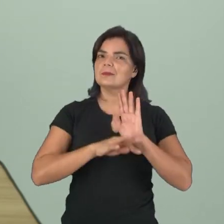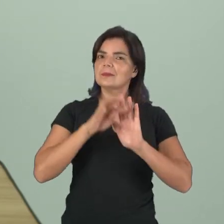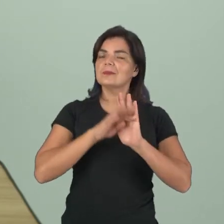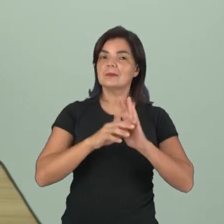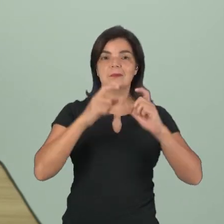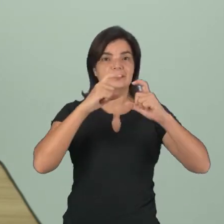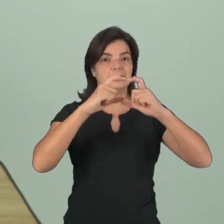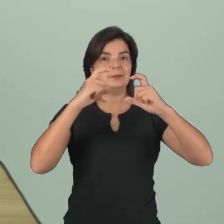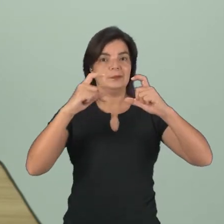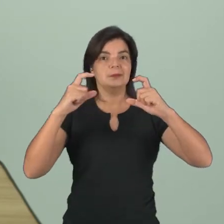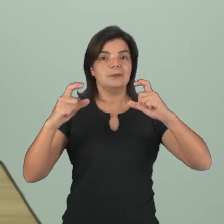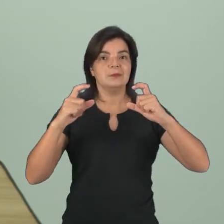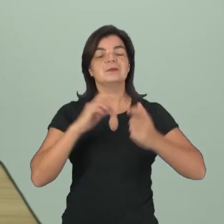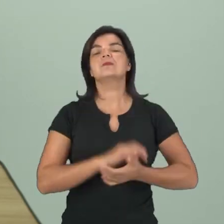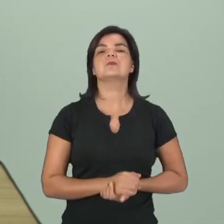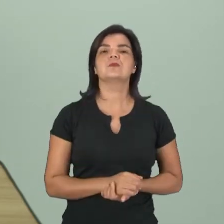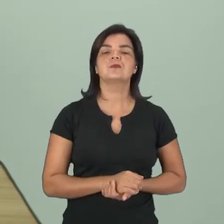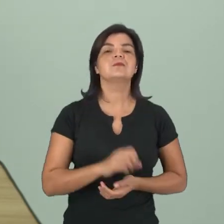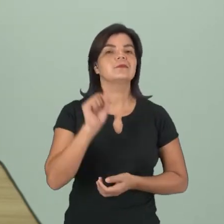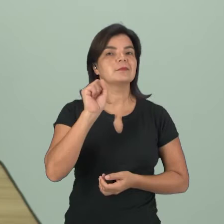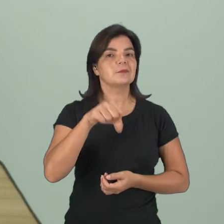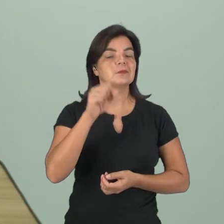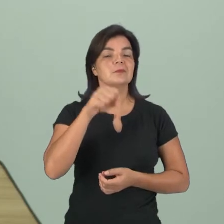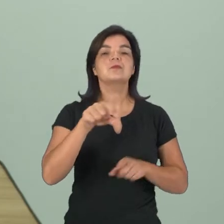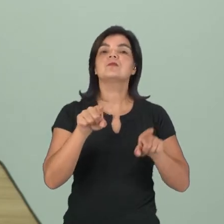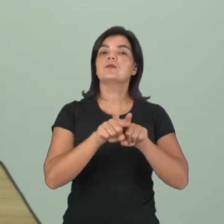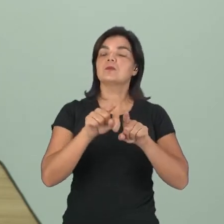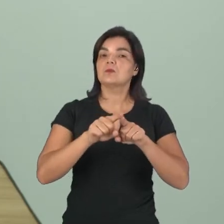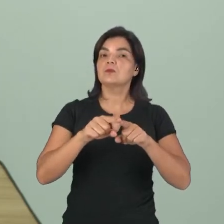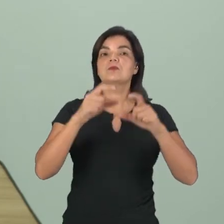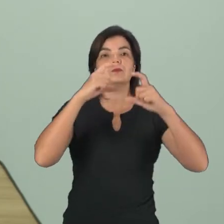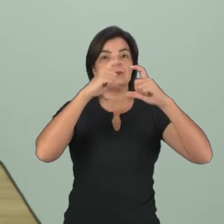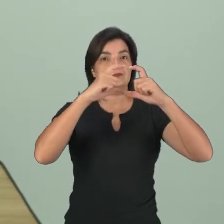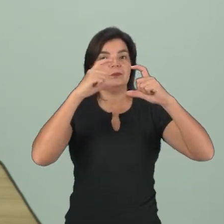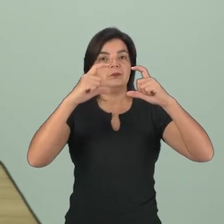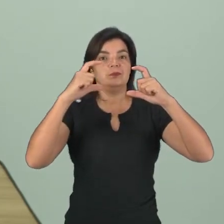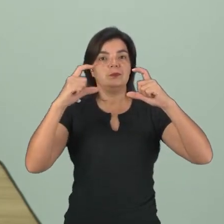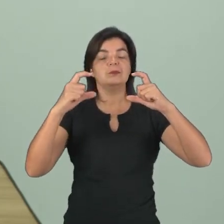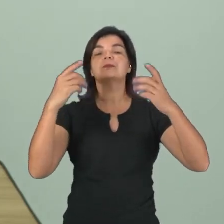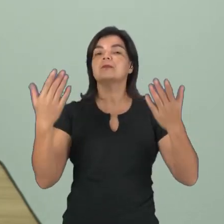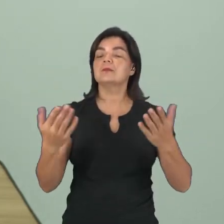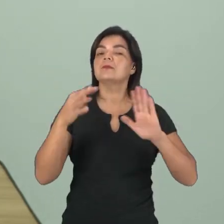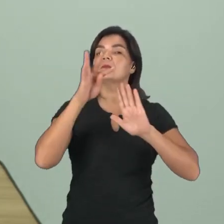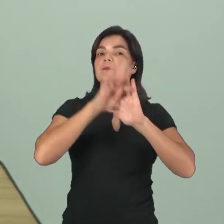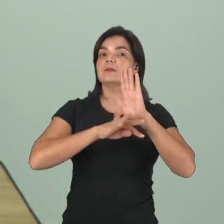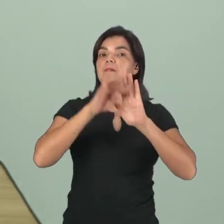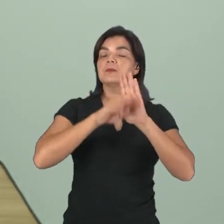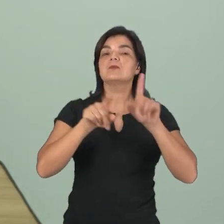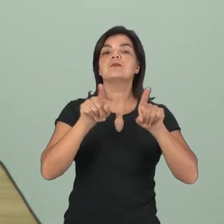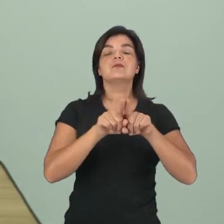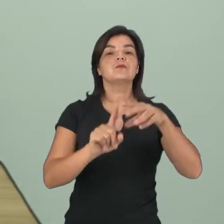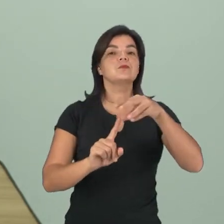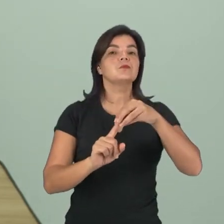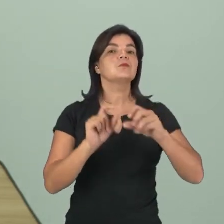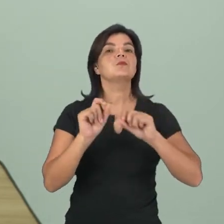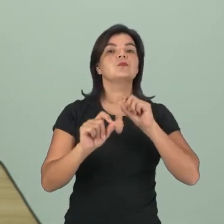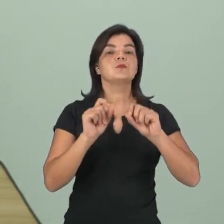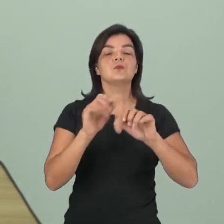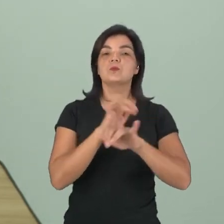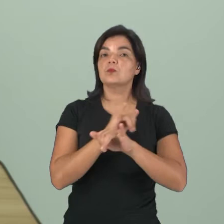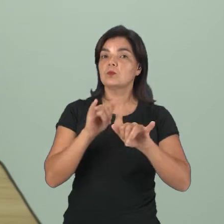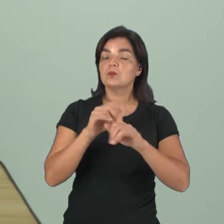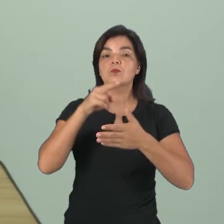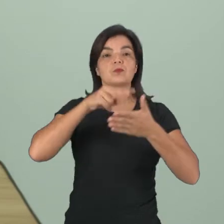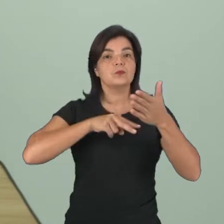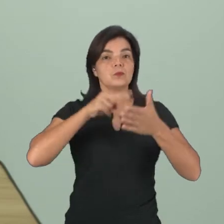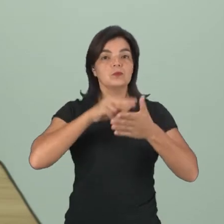aparece em quadros? Sim, aparece em quadrinhos. E esse texto tem a finalidade de propiciar